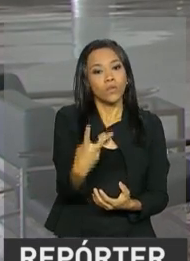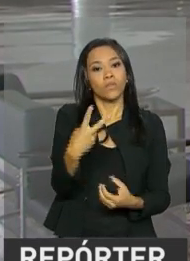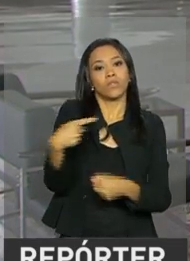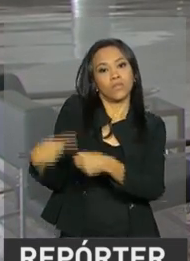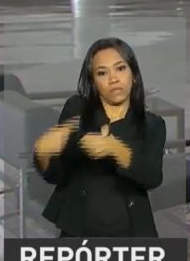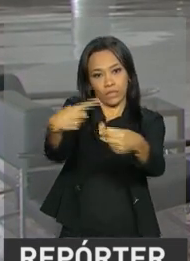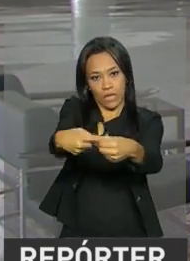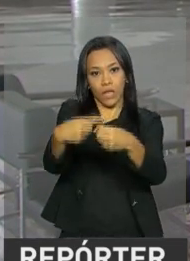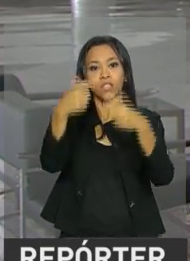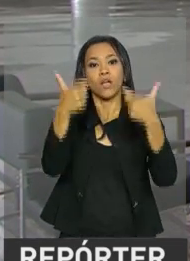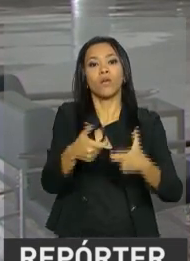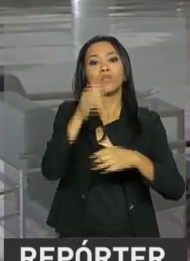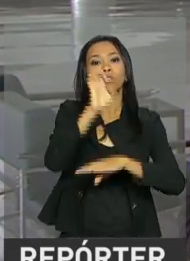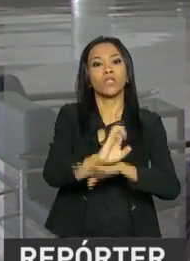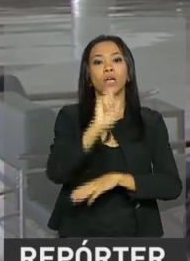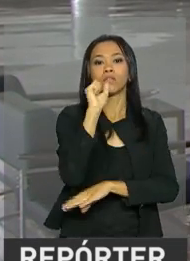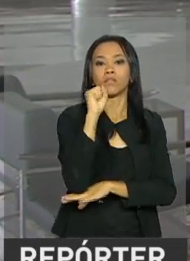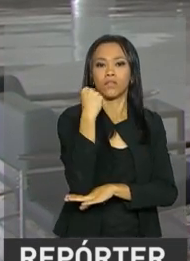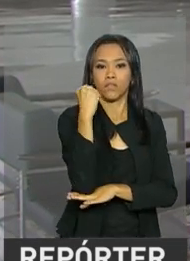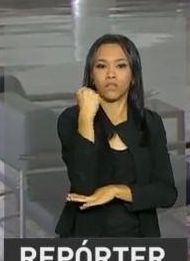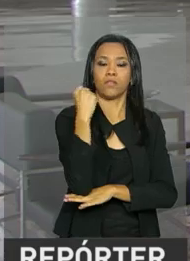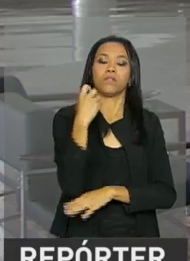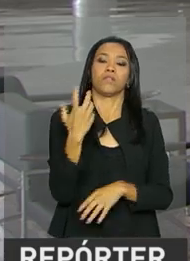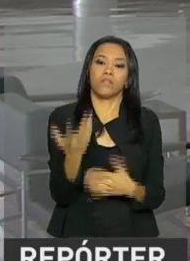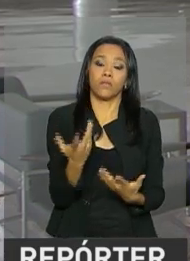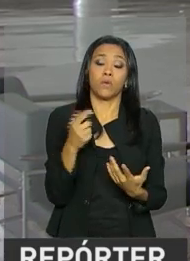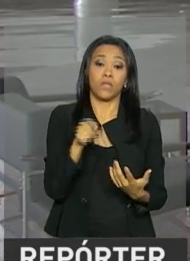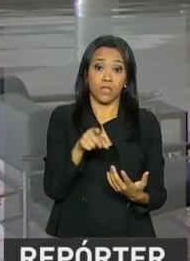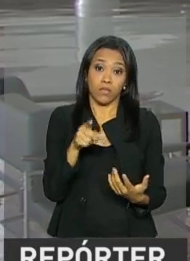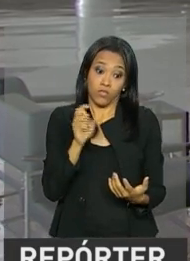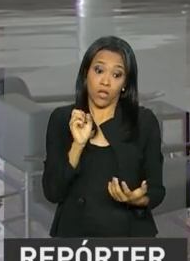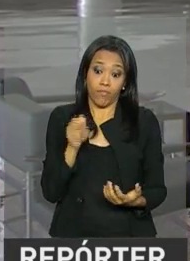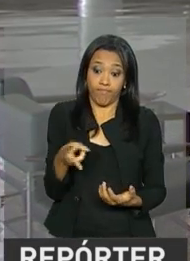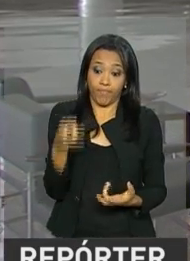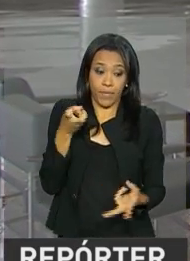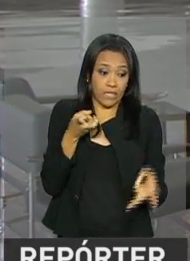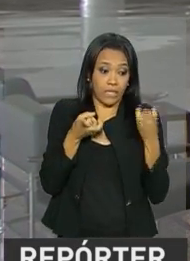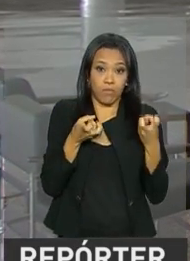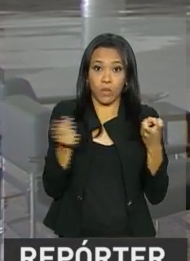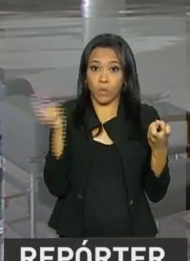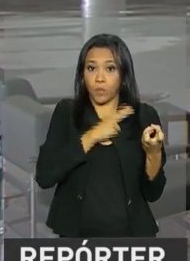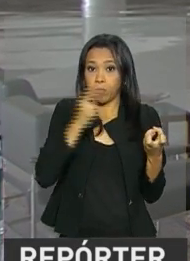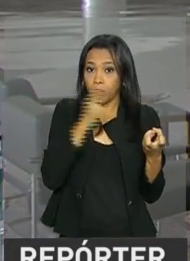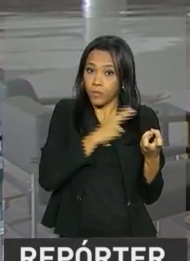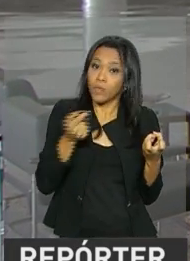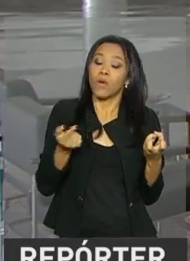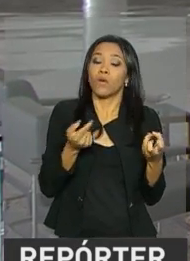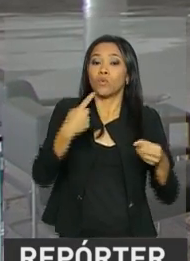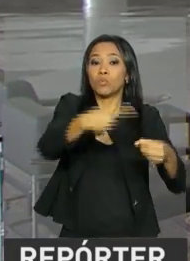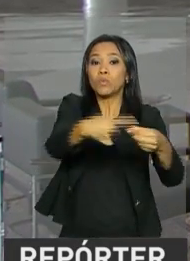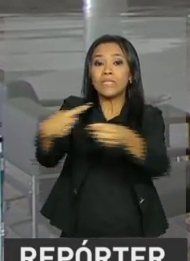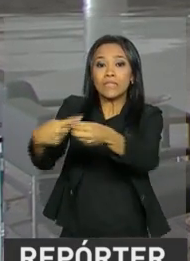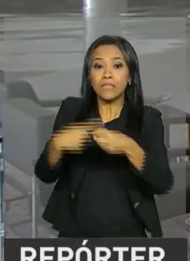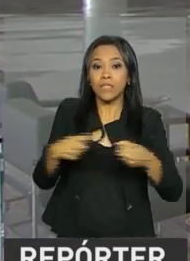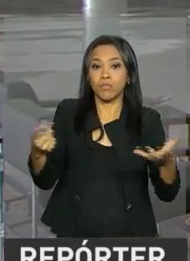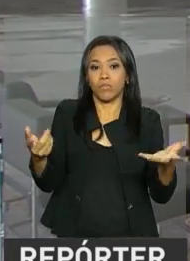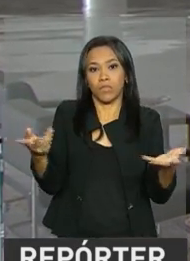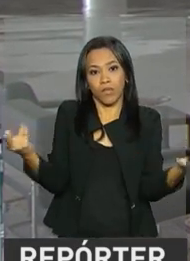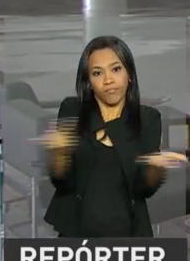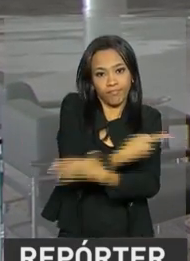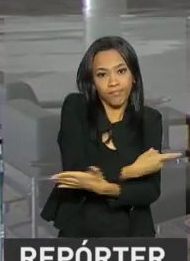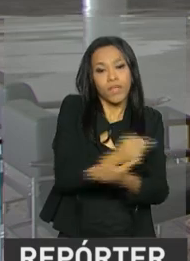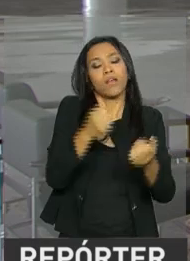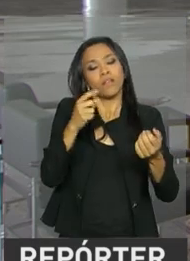em Sergipe bom reconhecida a situação de emergência a partir de agora os municípios atingidos podem ter acesso a